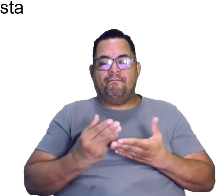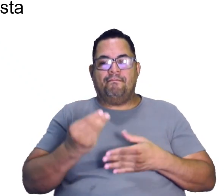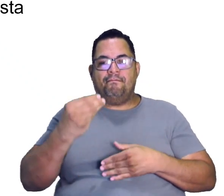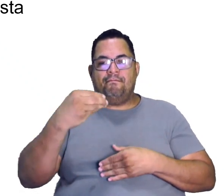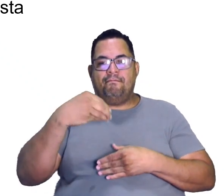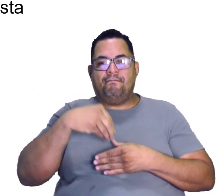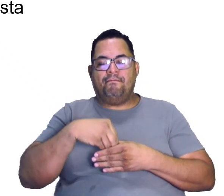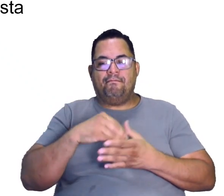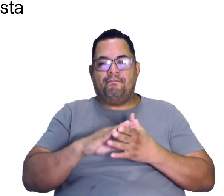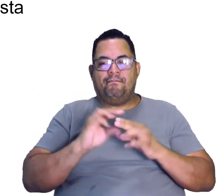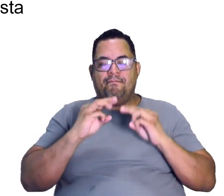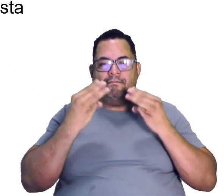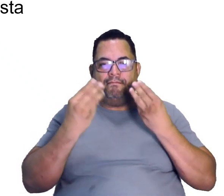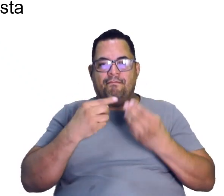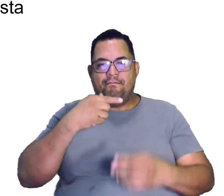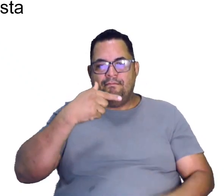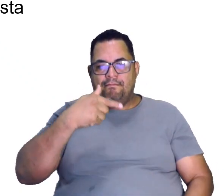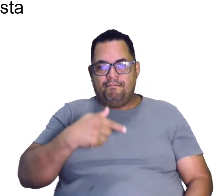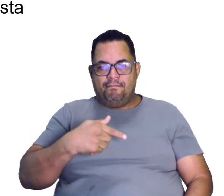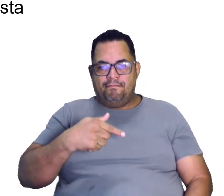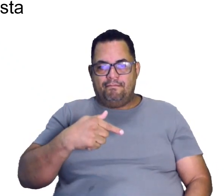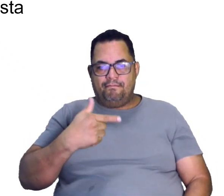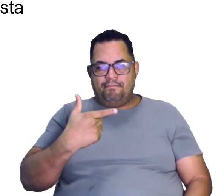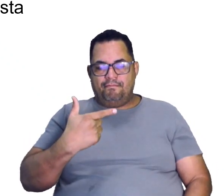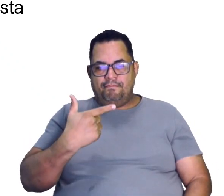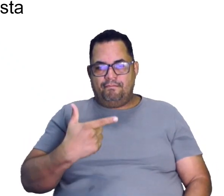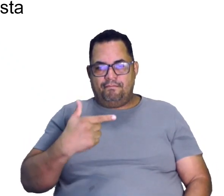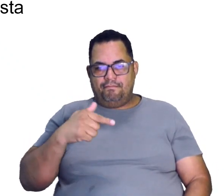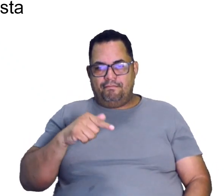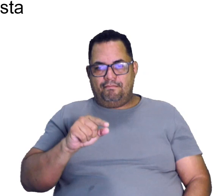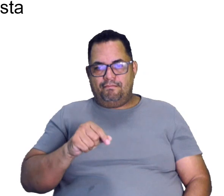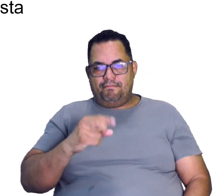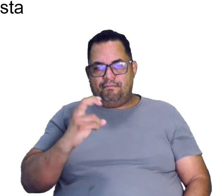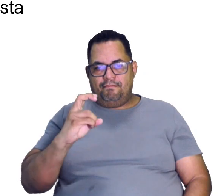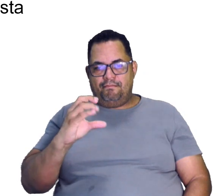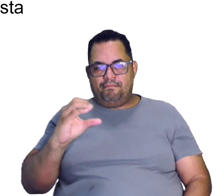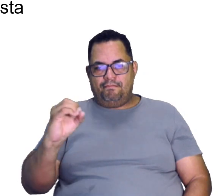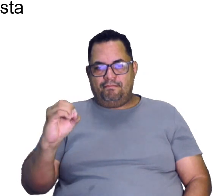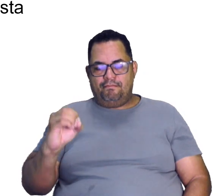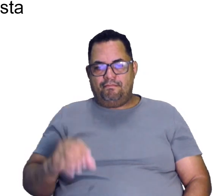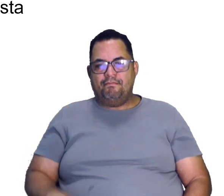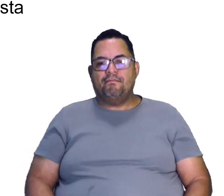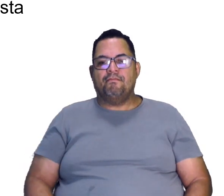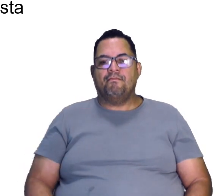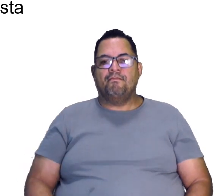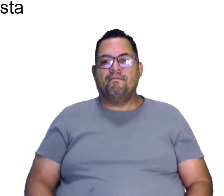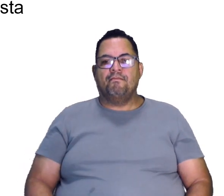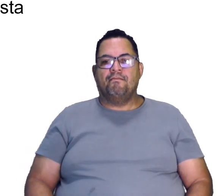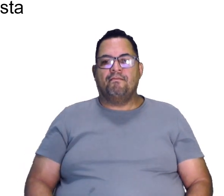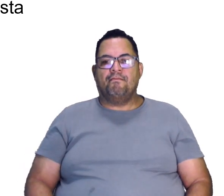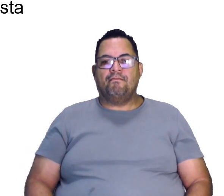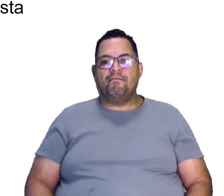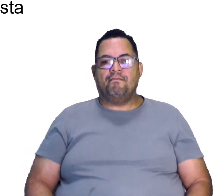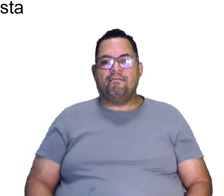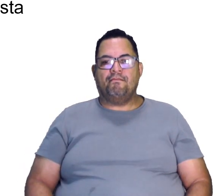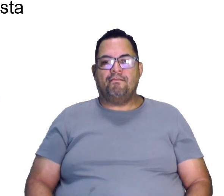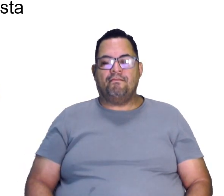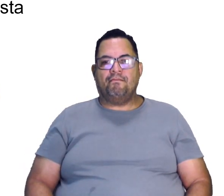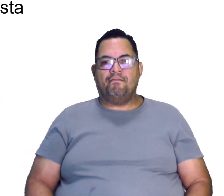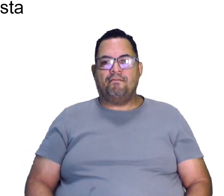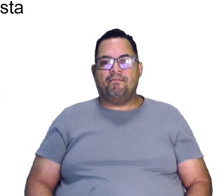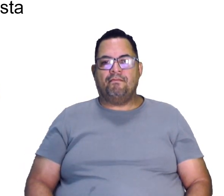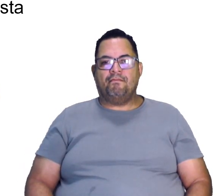dentro dessa massa de 27.500, dividindo ela por 110. E aí você vai chegar